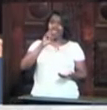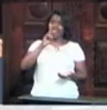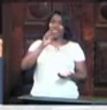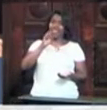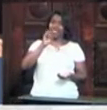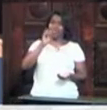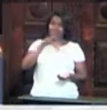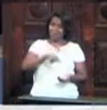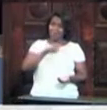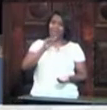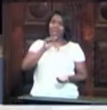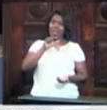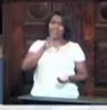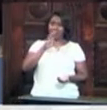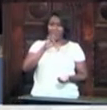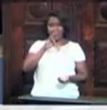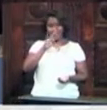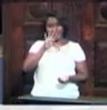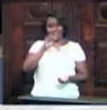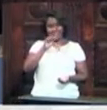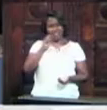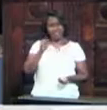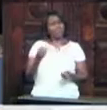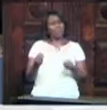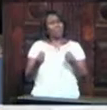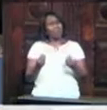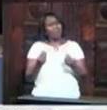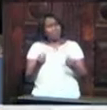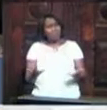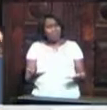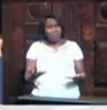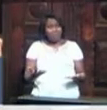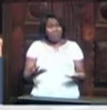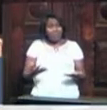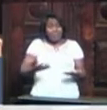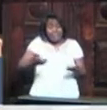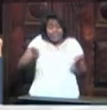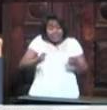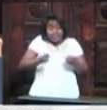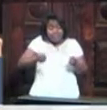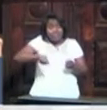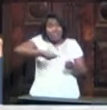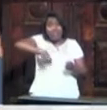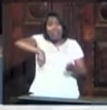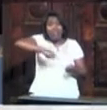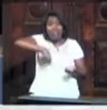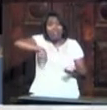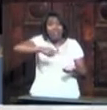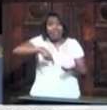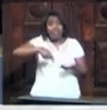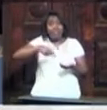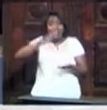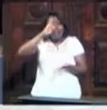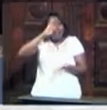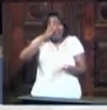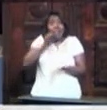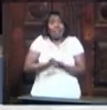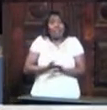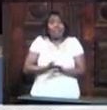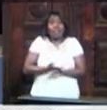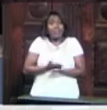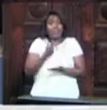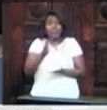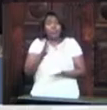Albertazzi. Como nós teremos condições para acreditar